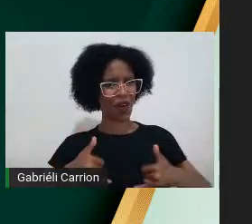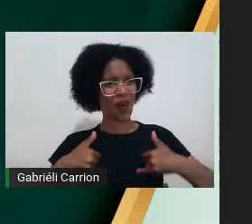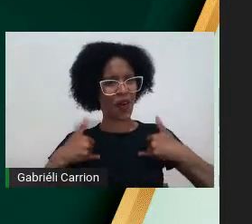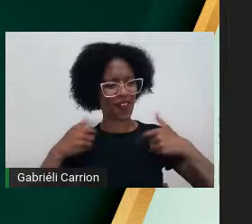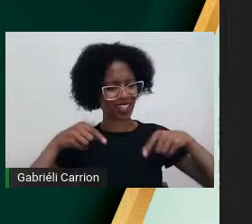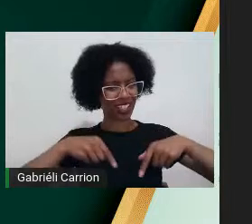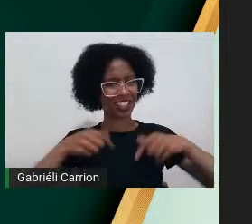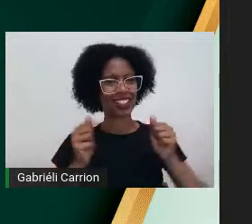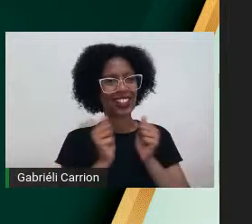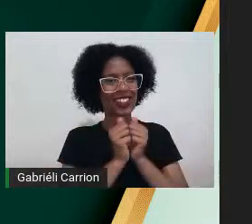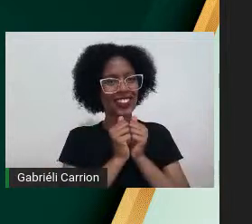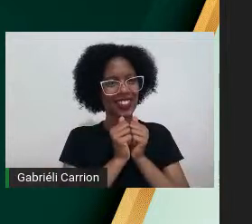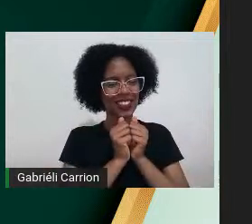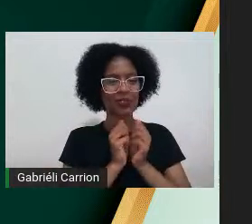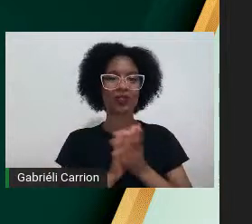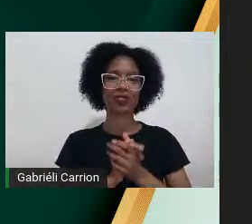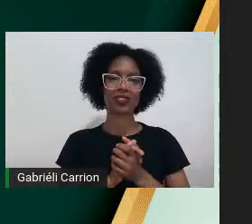aqui,